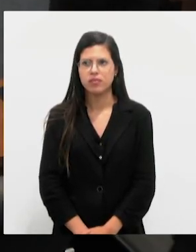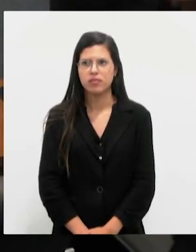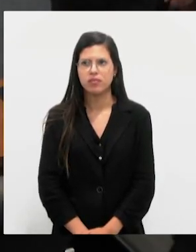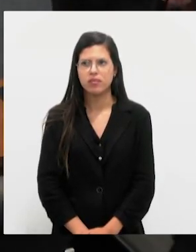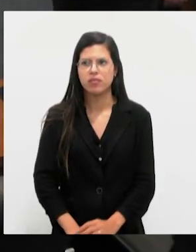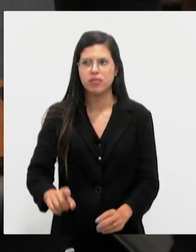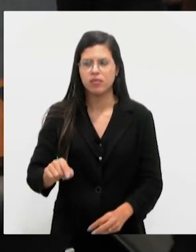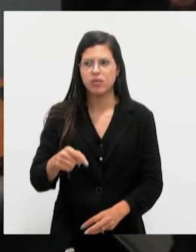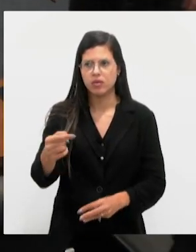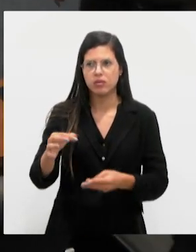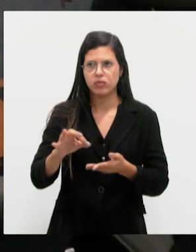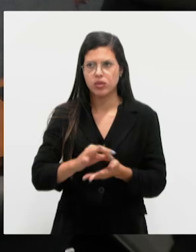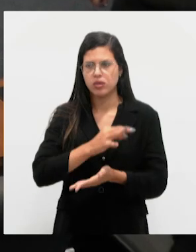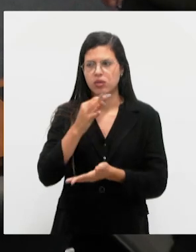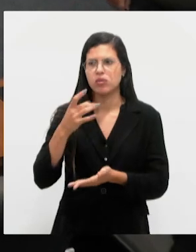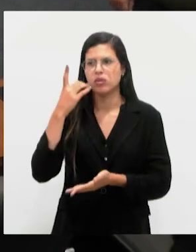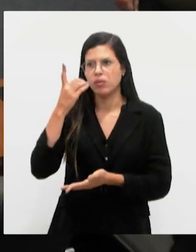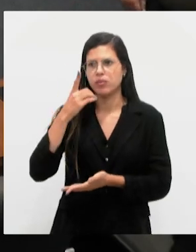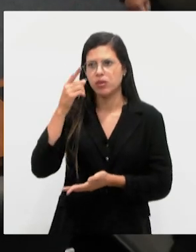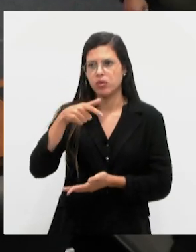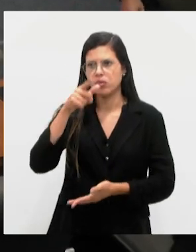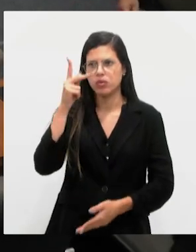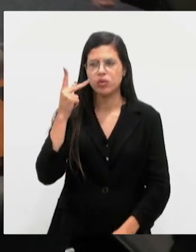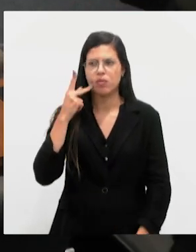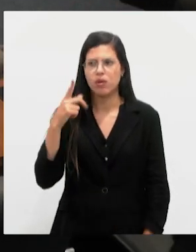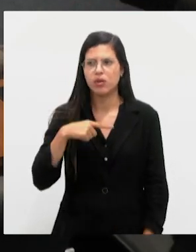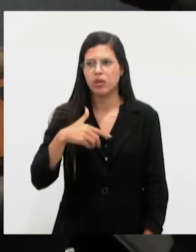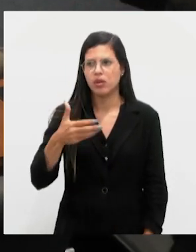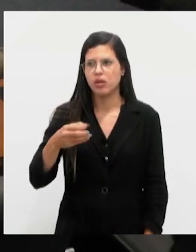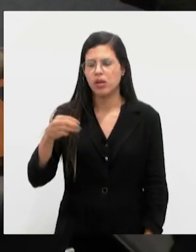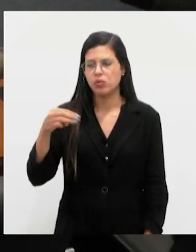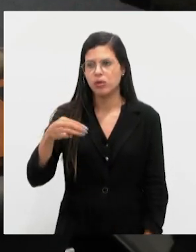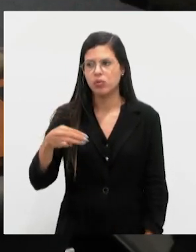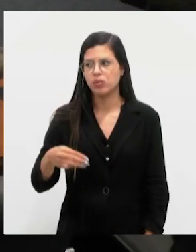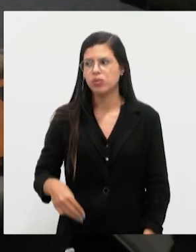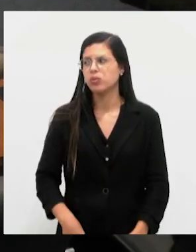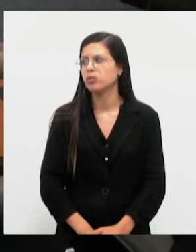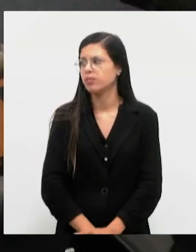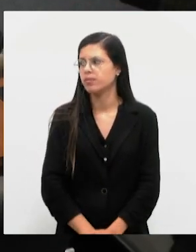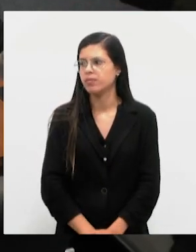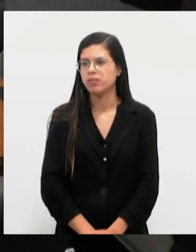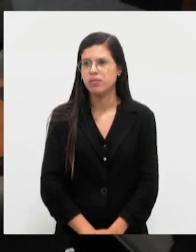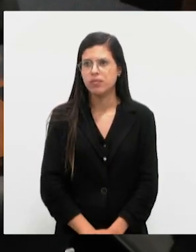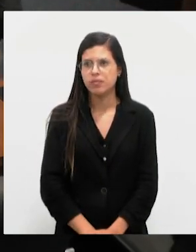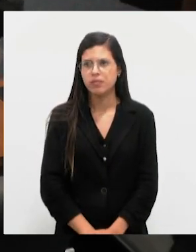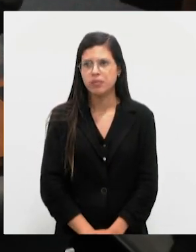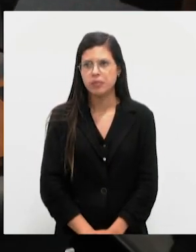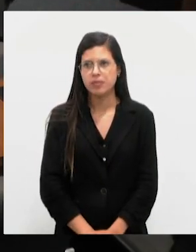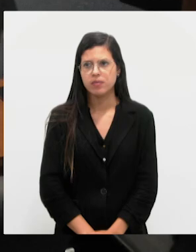Próximo orador inscrito é o nobre deputado Luiz Paulo, que dispõe de 10 minutos.